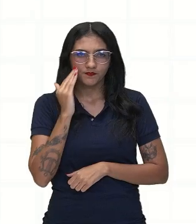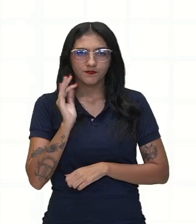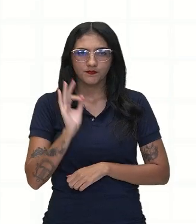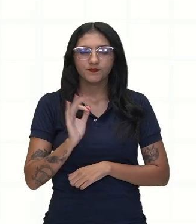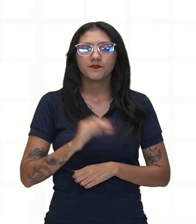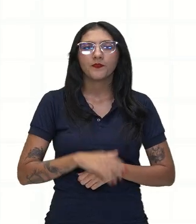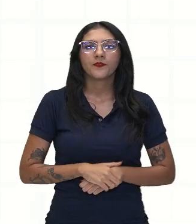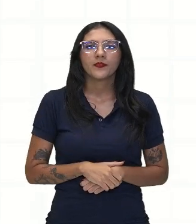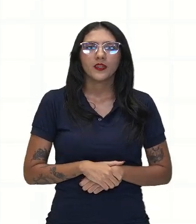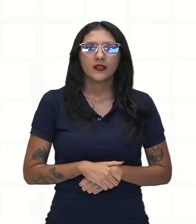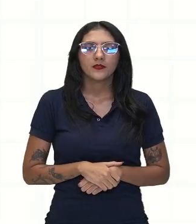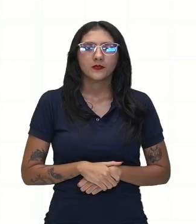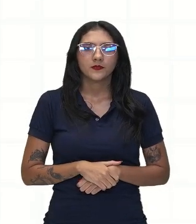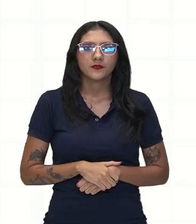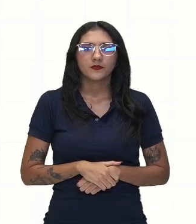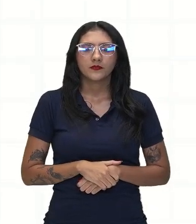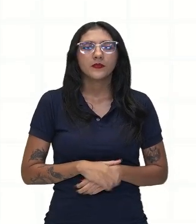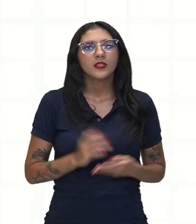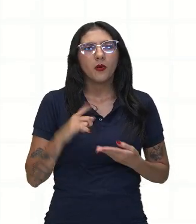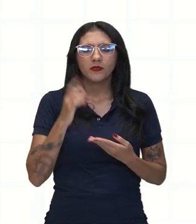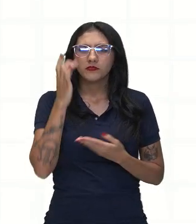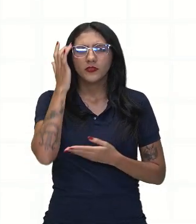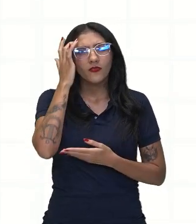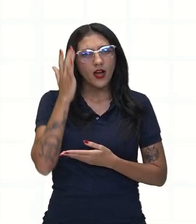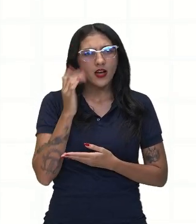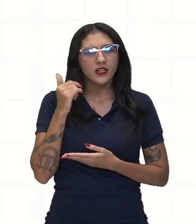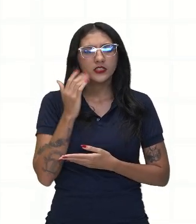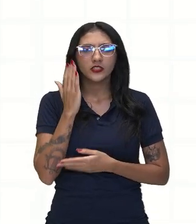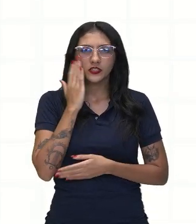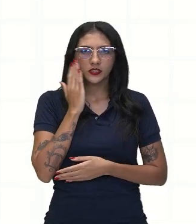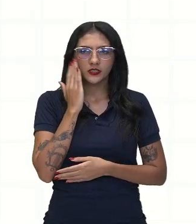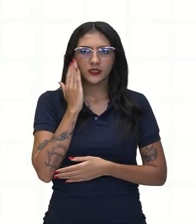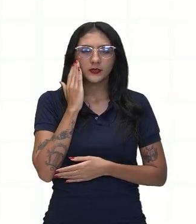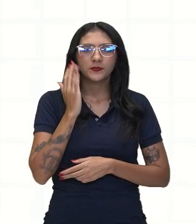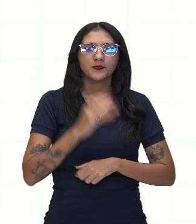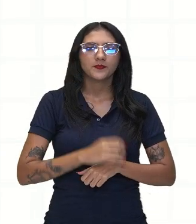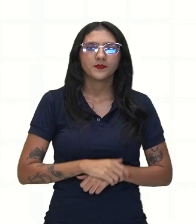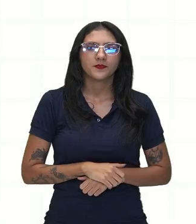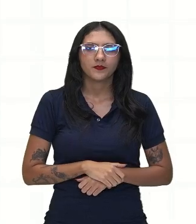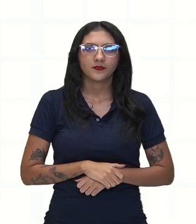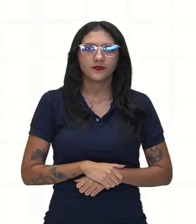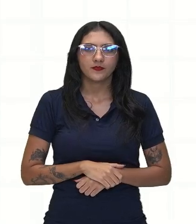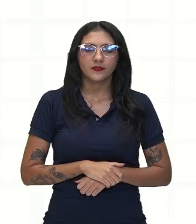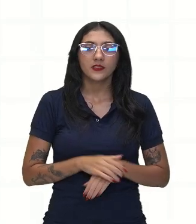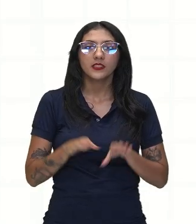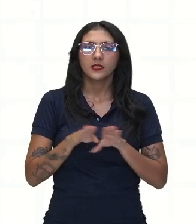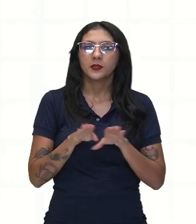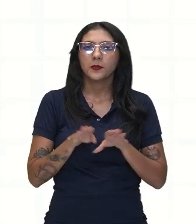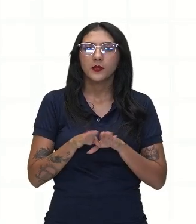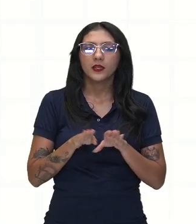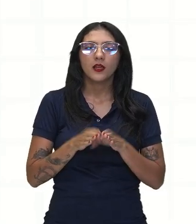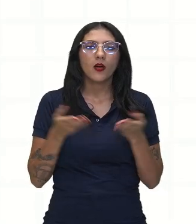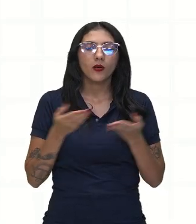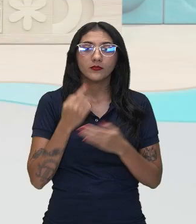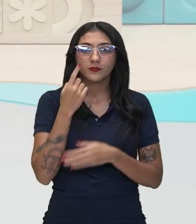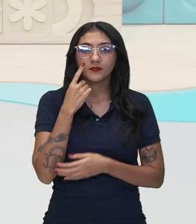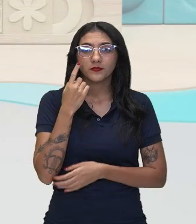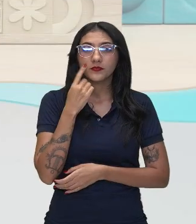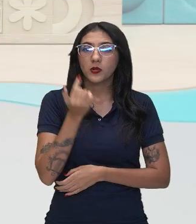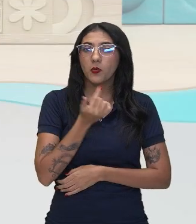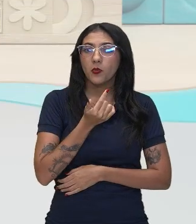bem. Sinônimo, né, bem tranquilo aí de nós entendermos. E também o antônimo, né? Nós vamos ver agora,